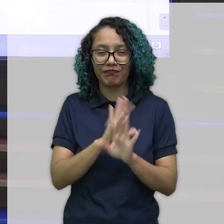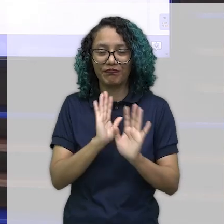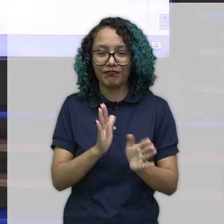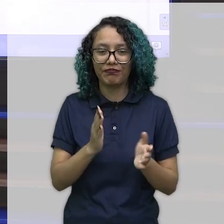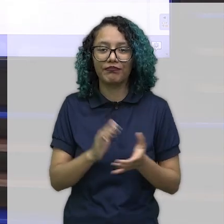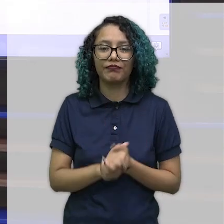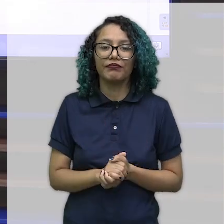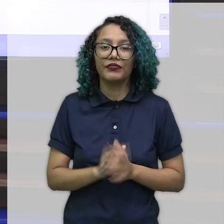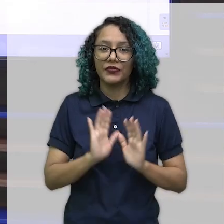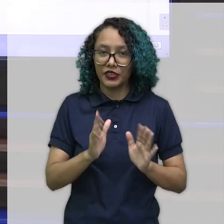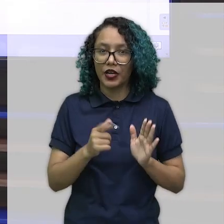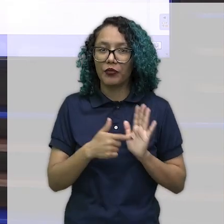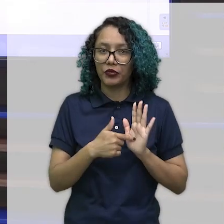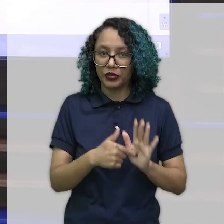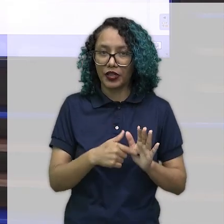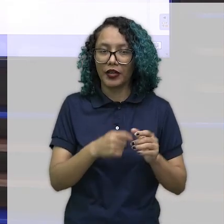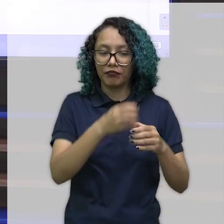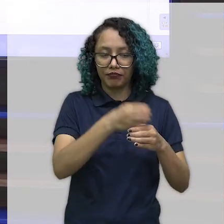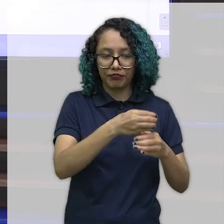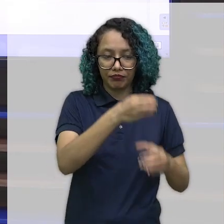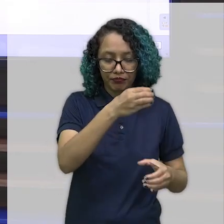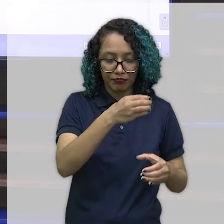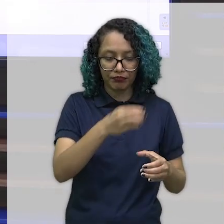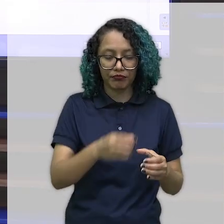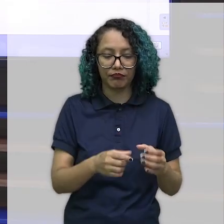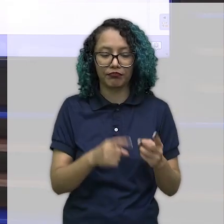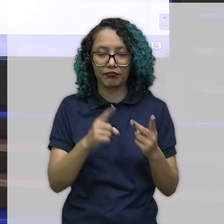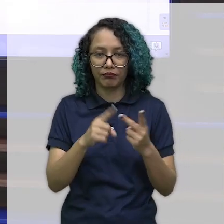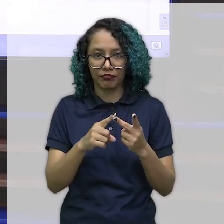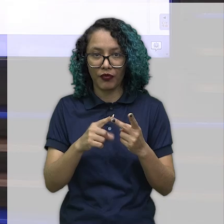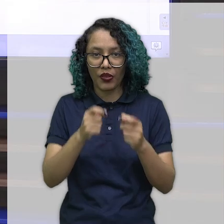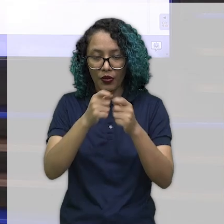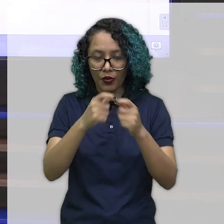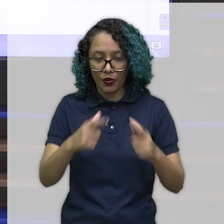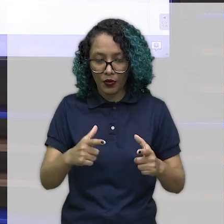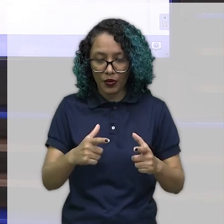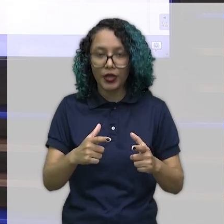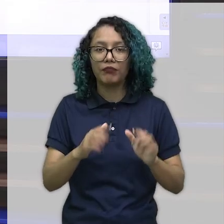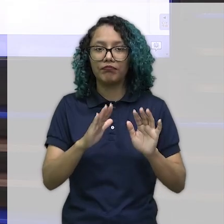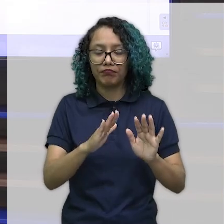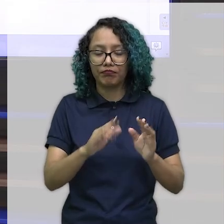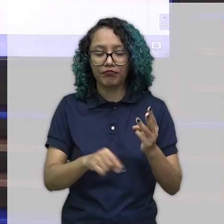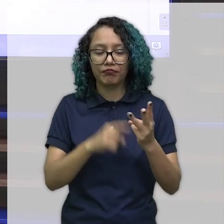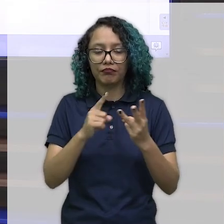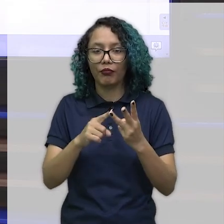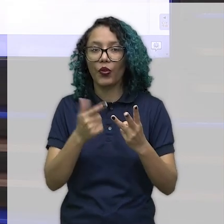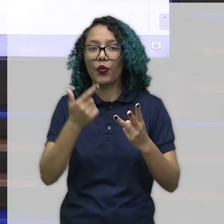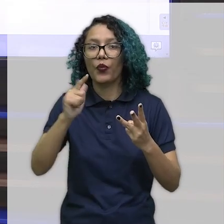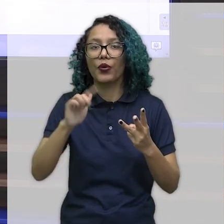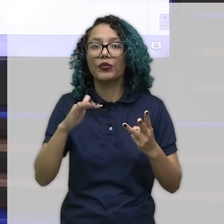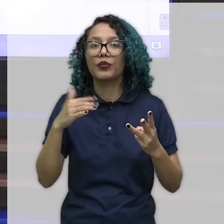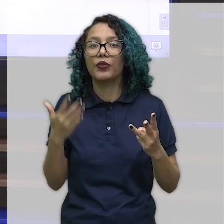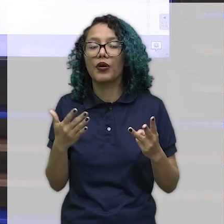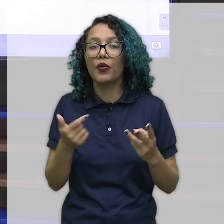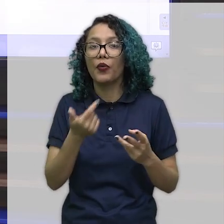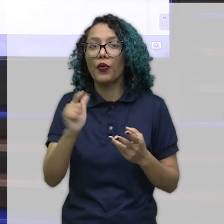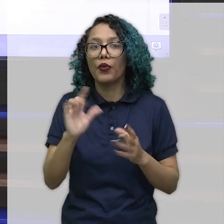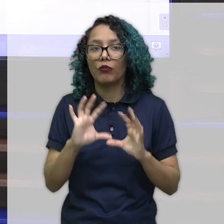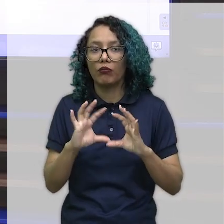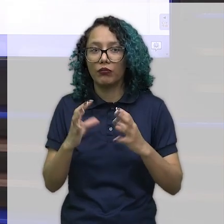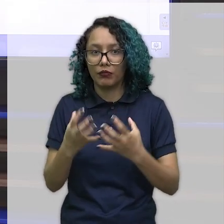bem? Então já aprendemos sobre o cilindro, sobre o cone. Agora vamos passar para outro